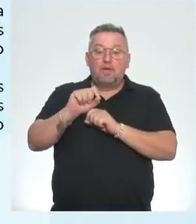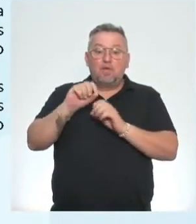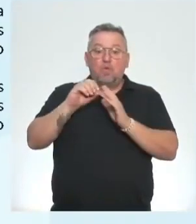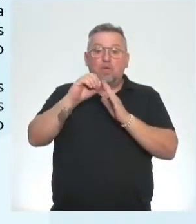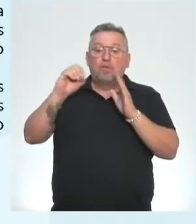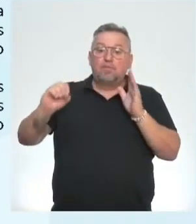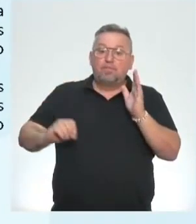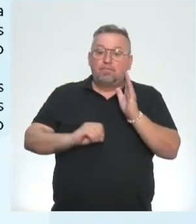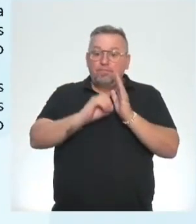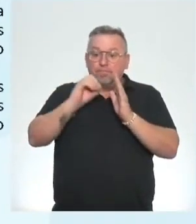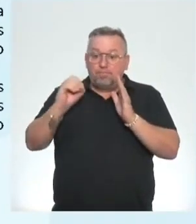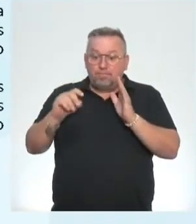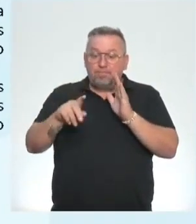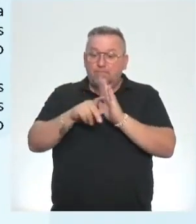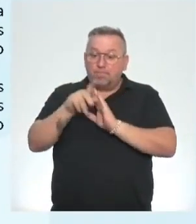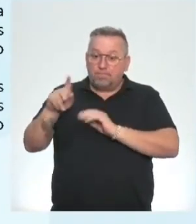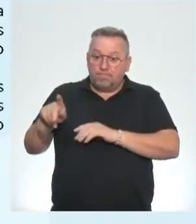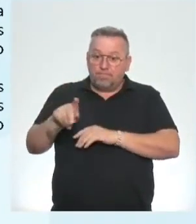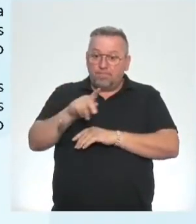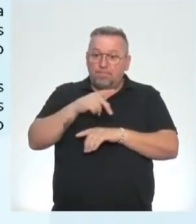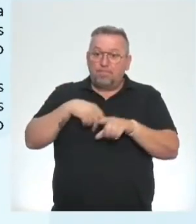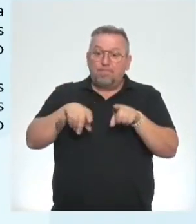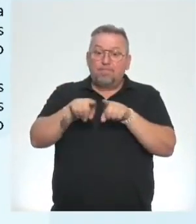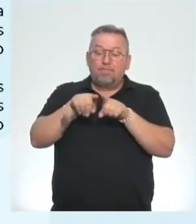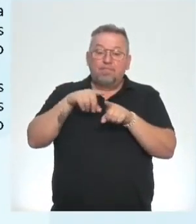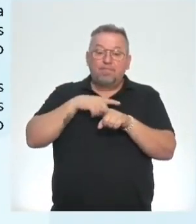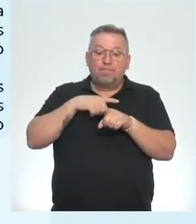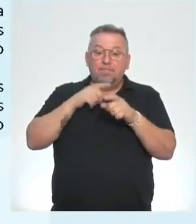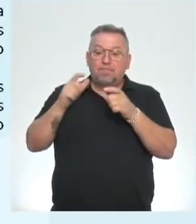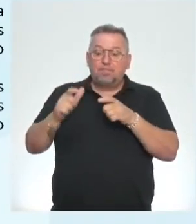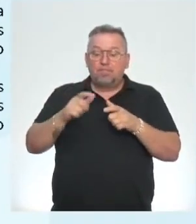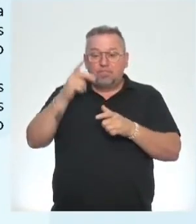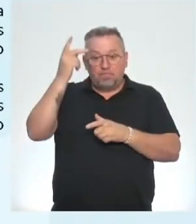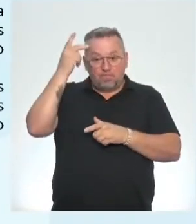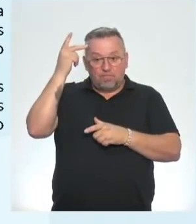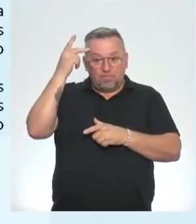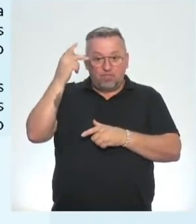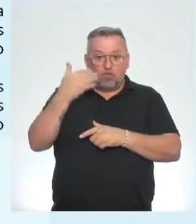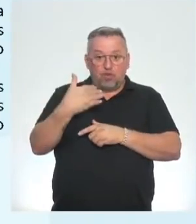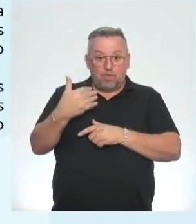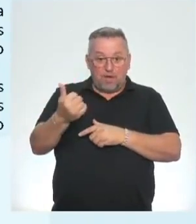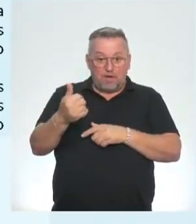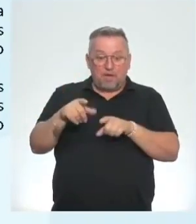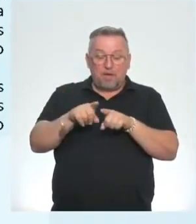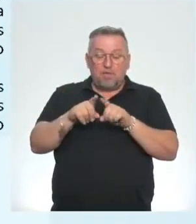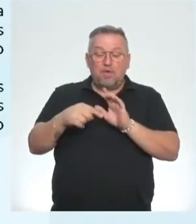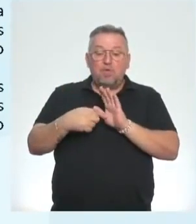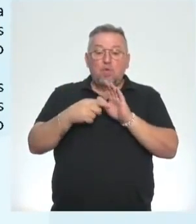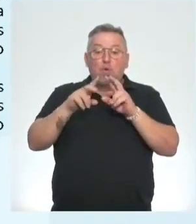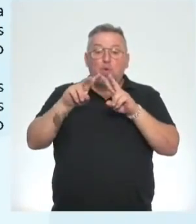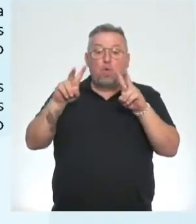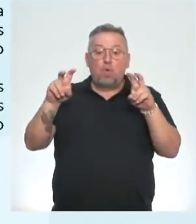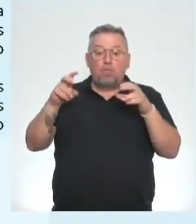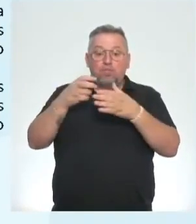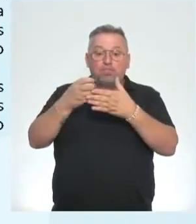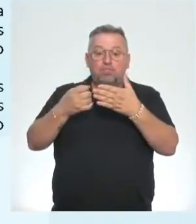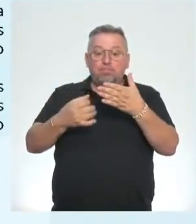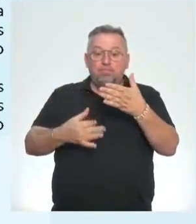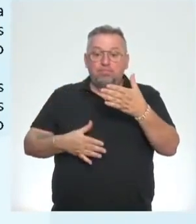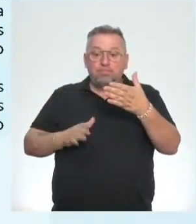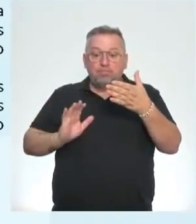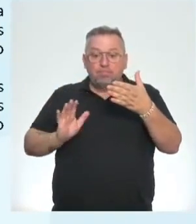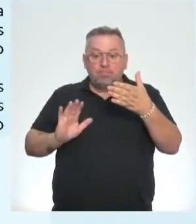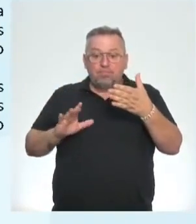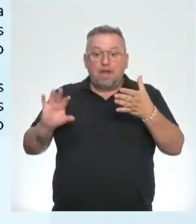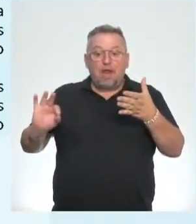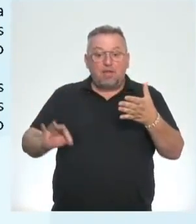mídia seria para os professores e professoras. Temos aí, então, local e data, vocativo, apresentação, o assunto, a despedida